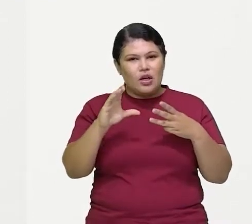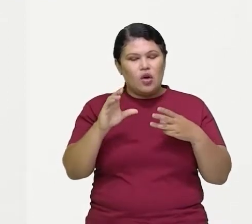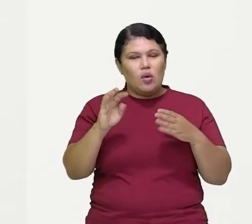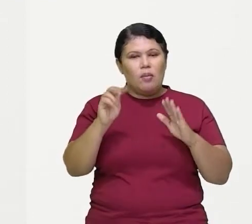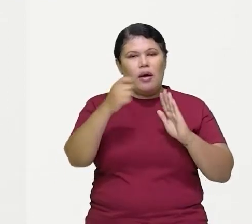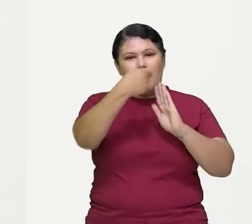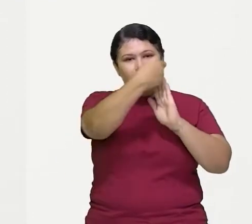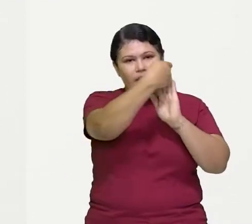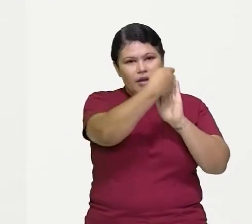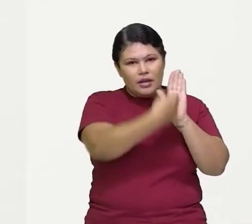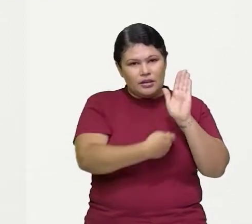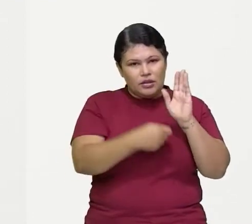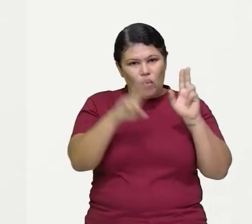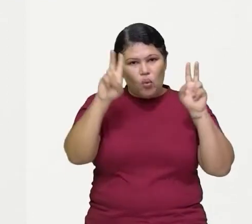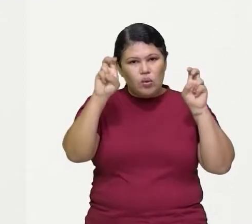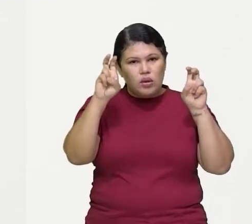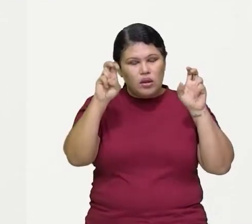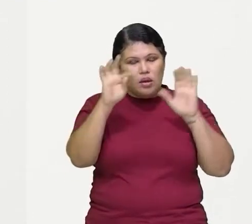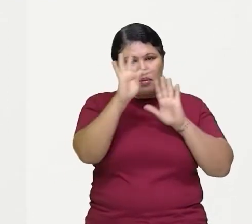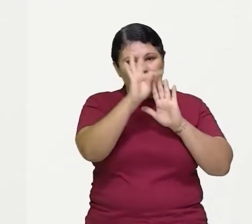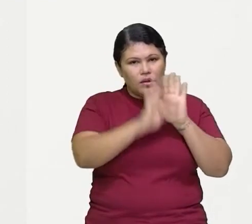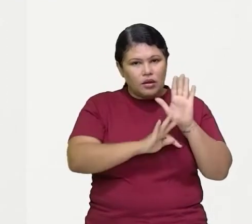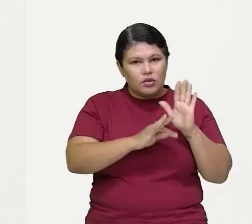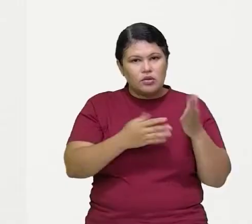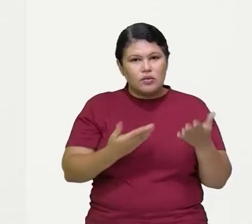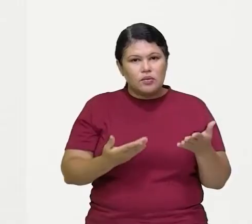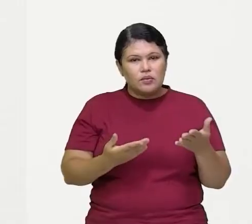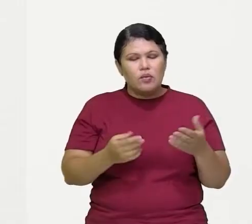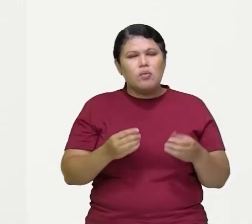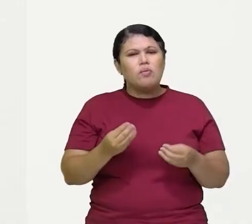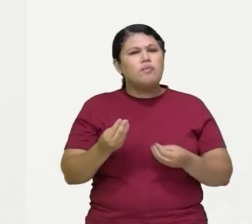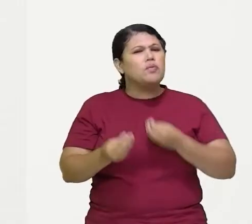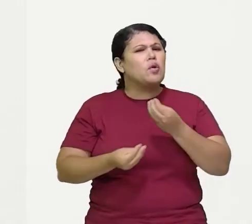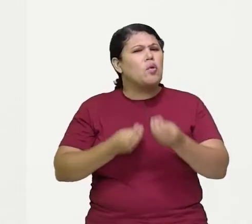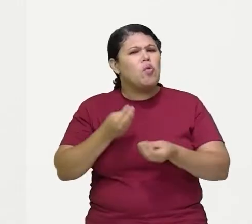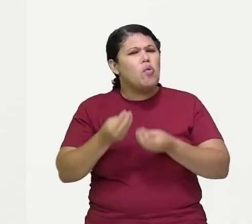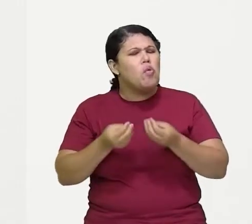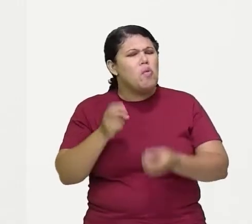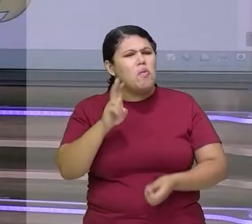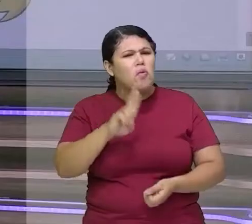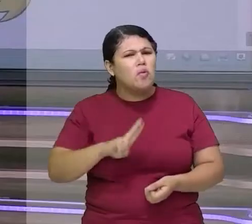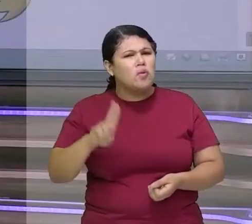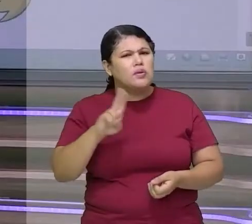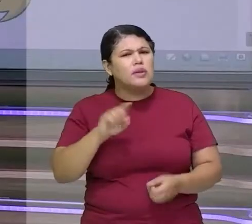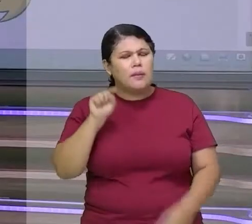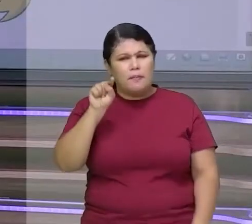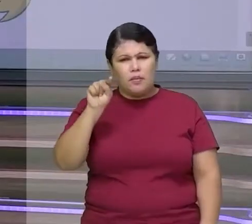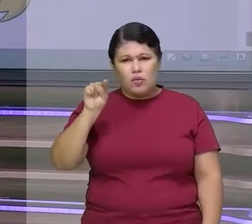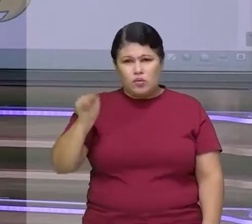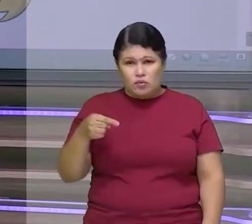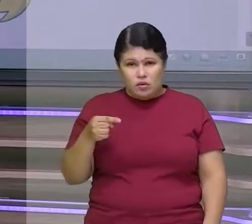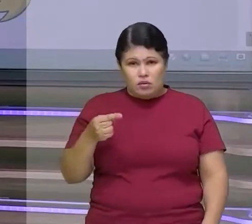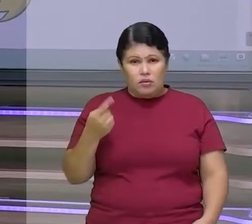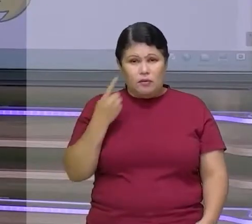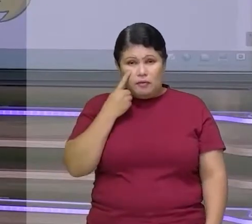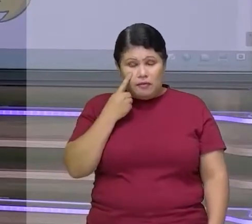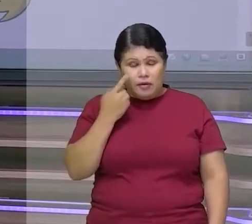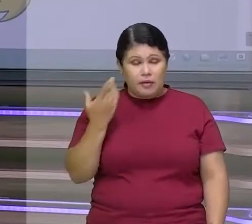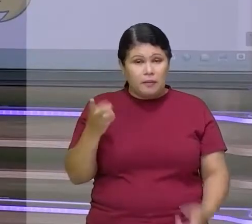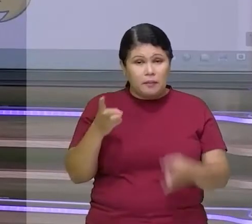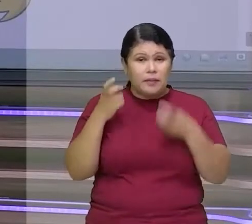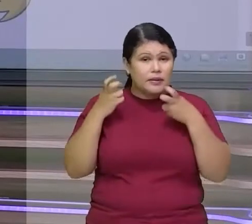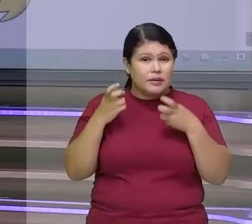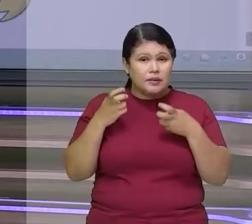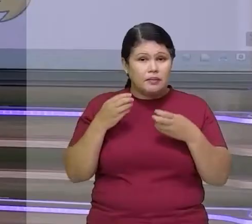Uma redação sobre o tema abordado. Por que eu utilizei esse ponto e vírgula aí? Vamos